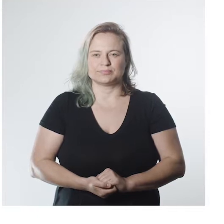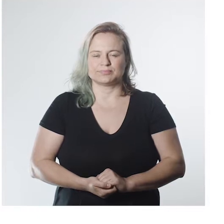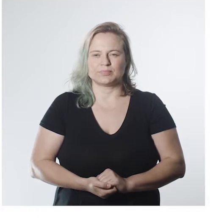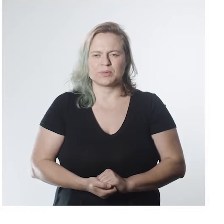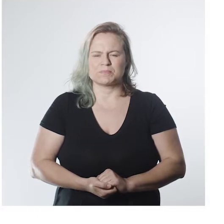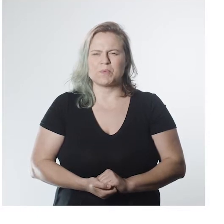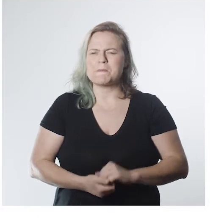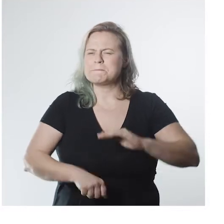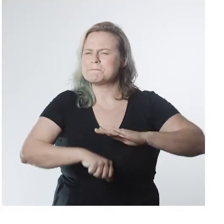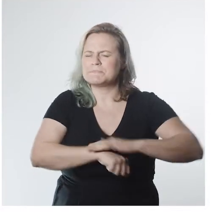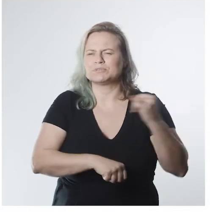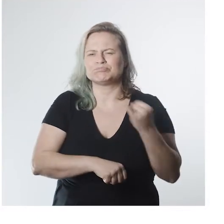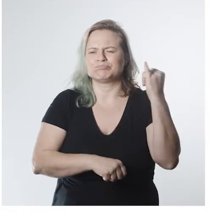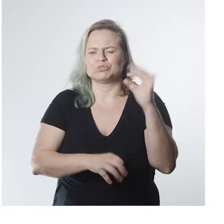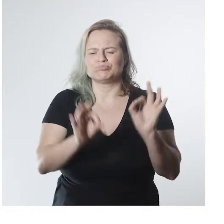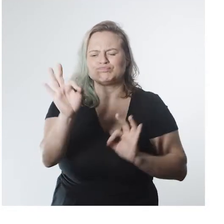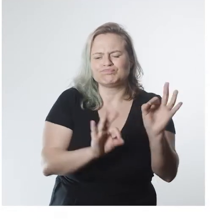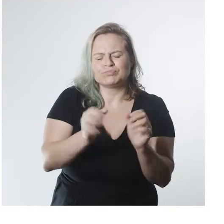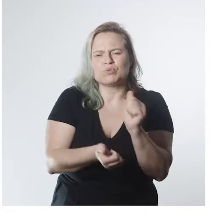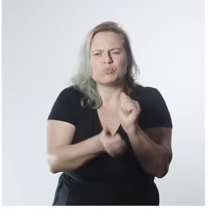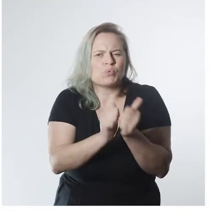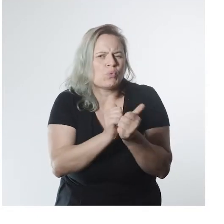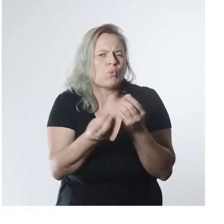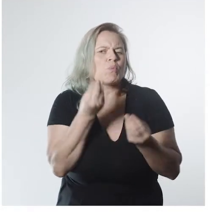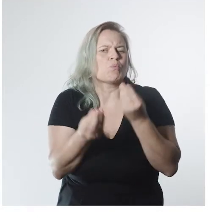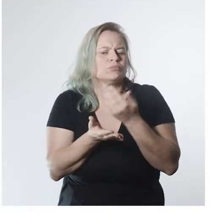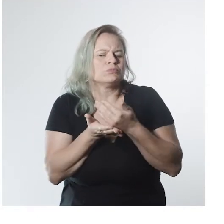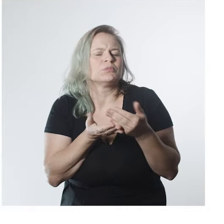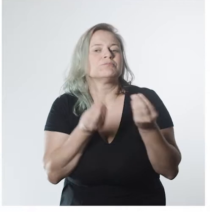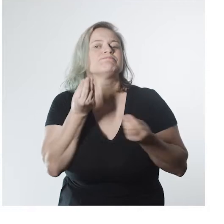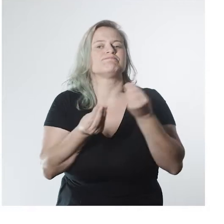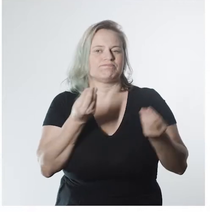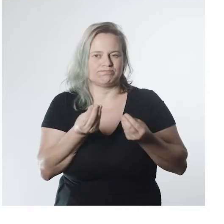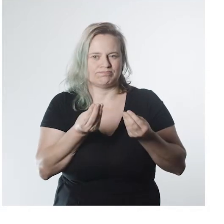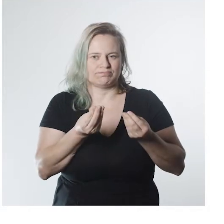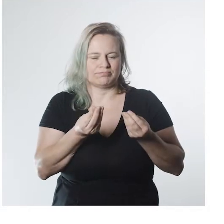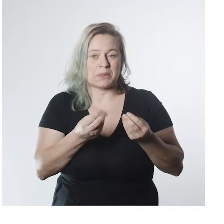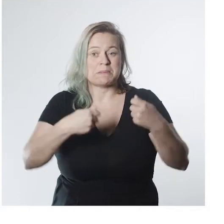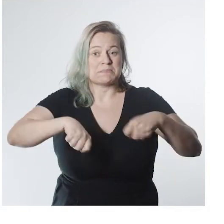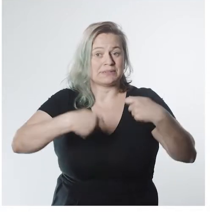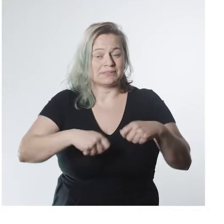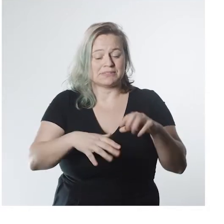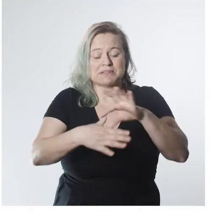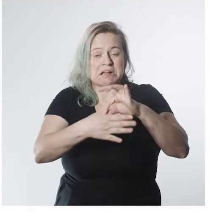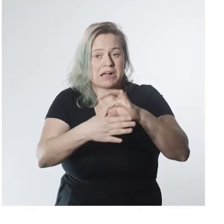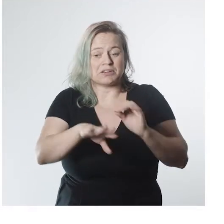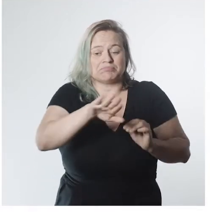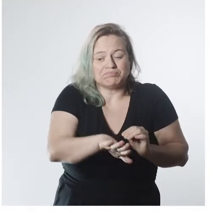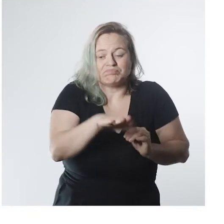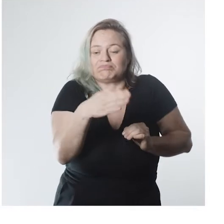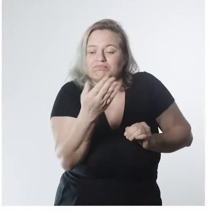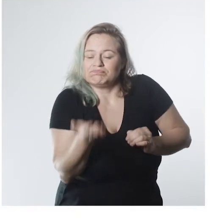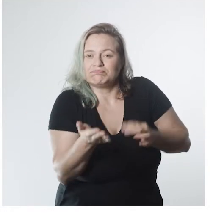Uma das principais coisas para o preparo do arroz, o início do preparo do arroz que nós vamos fazer agora, é a selagem das carnes. Então nós vamos dourar essas